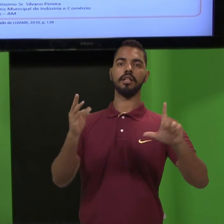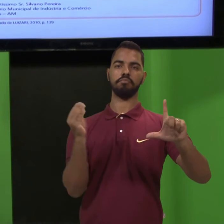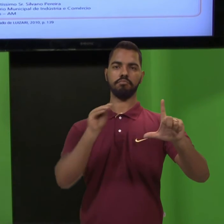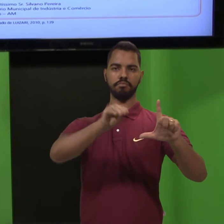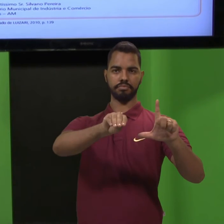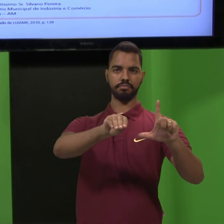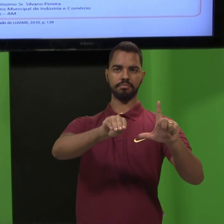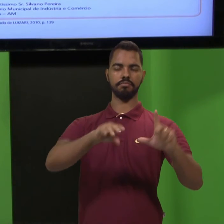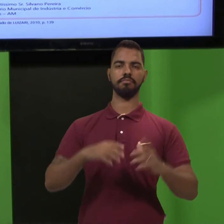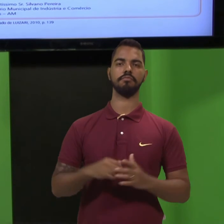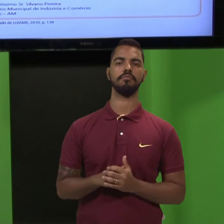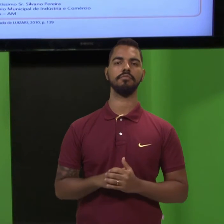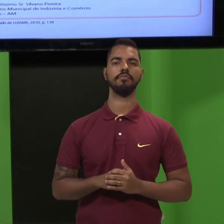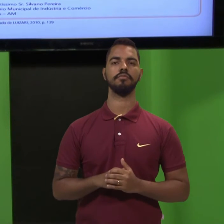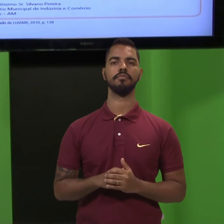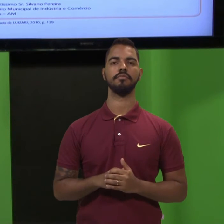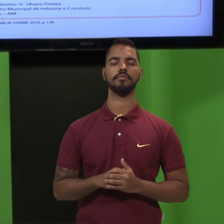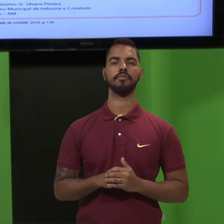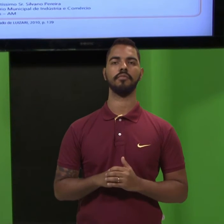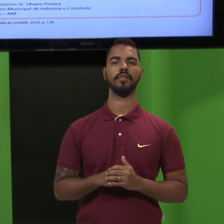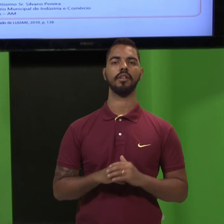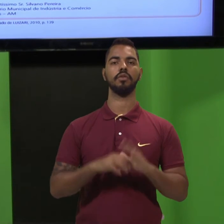ser evitados